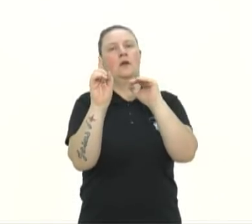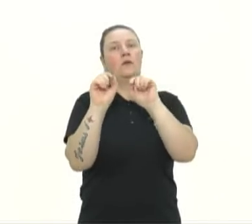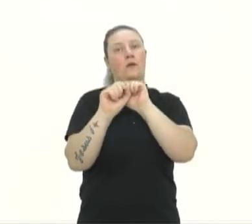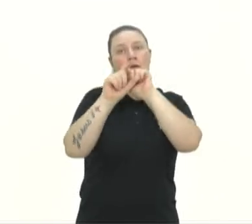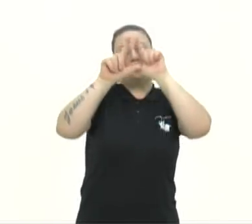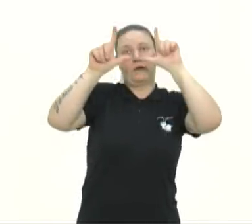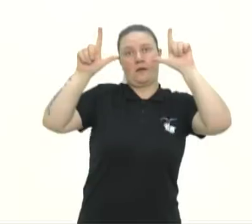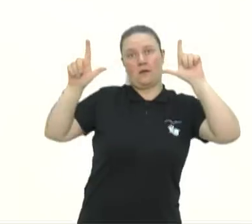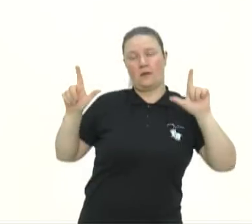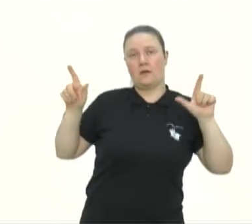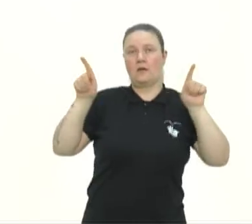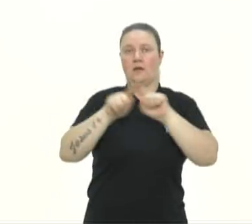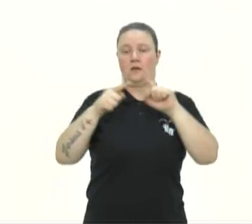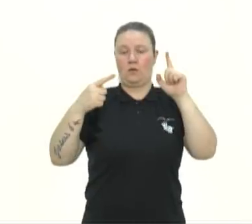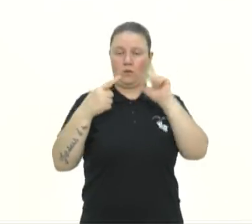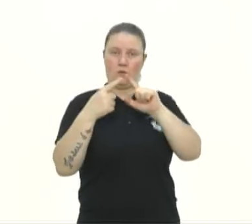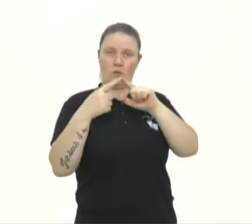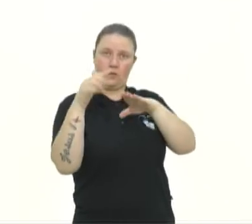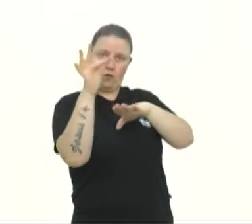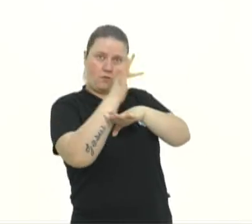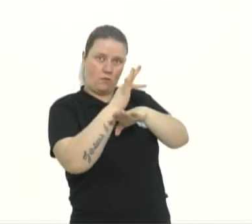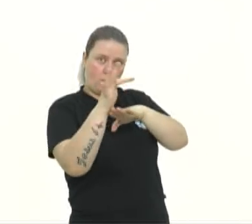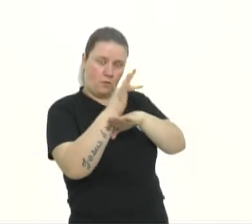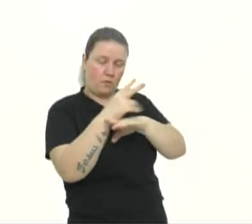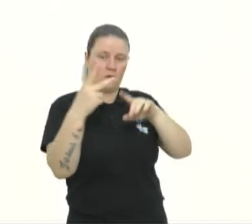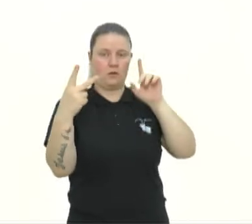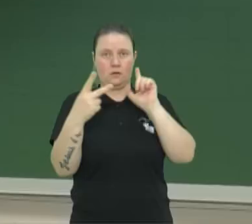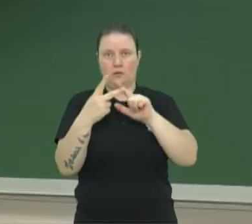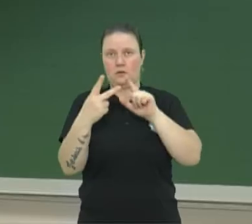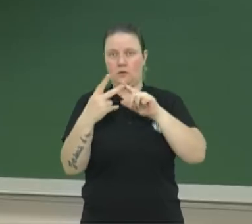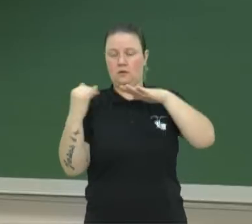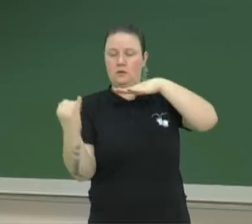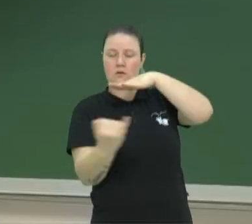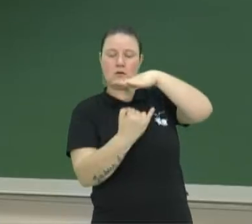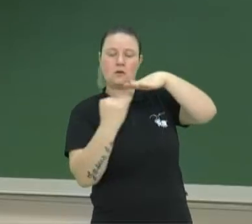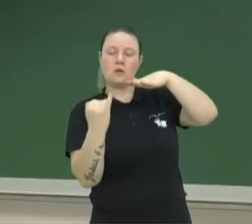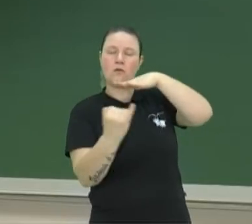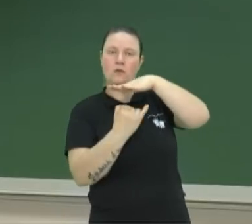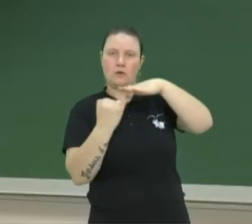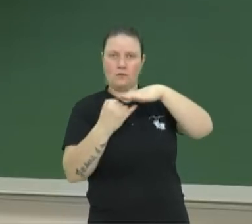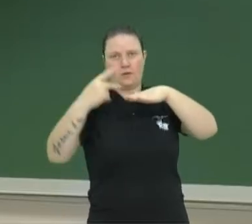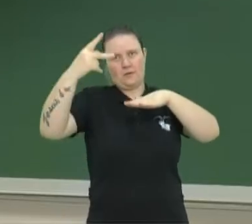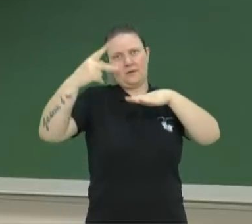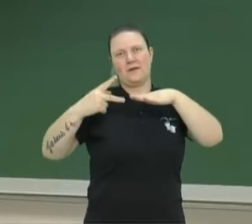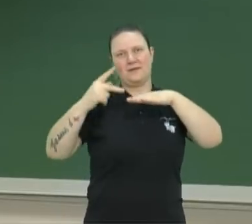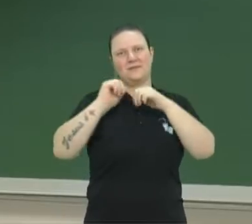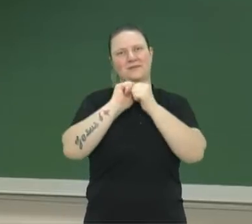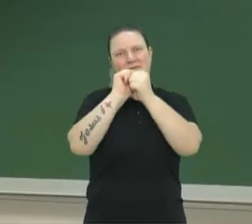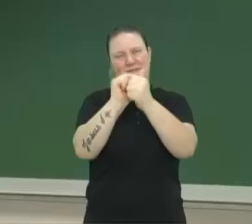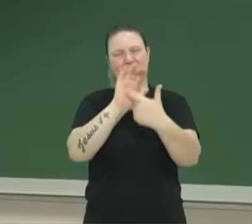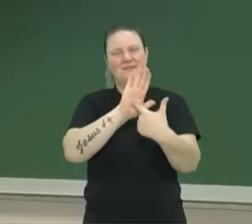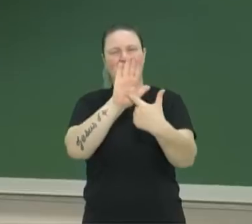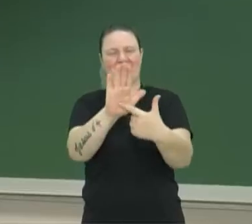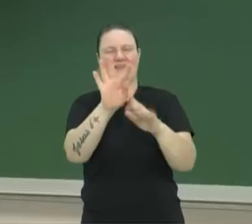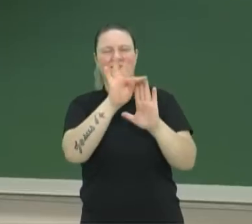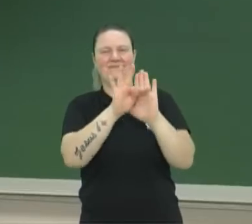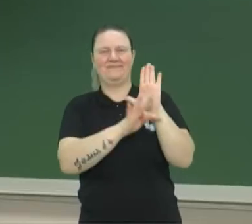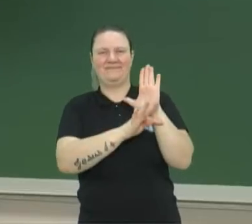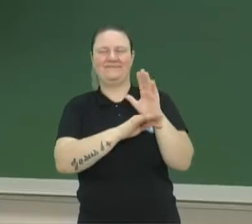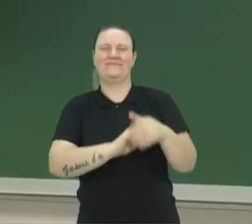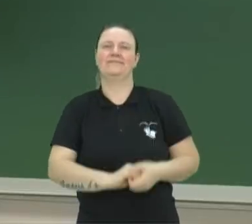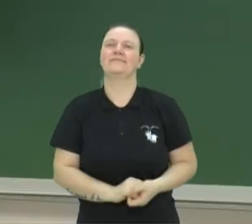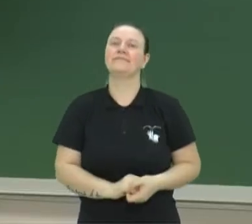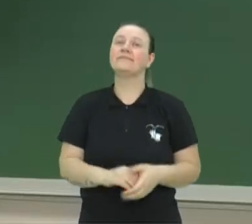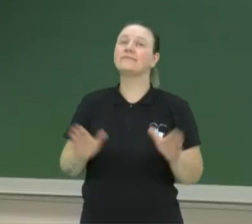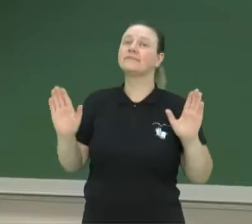a presença tanto da linguagem formal quanto da linguagem informal. Beleza?